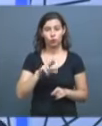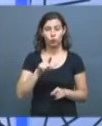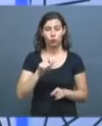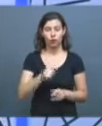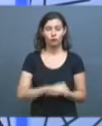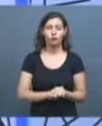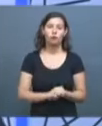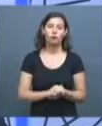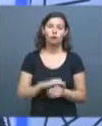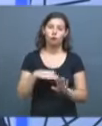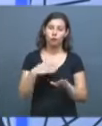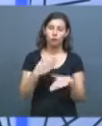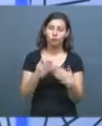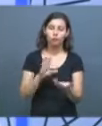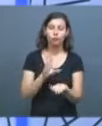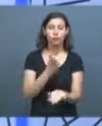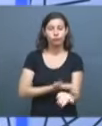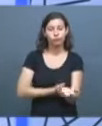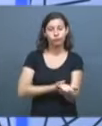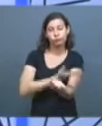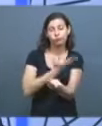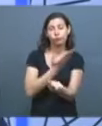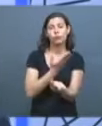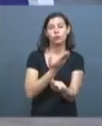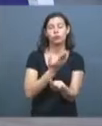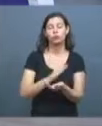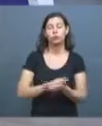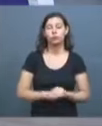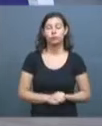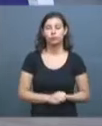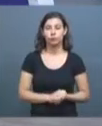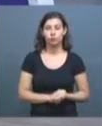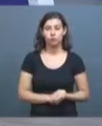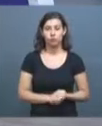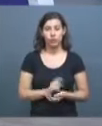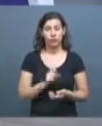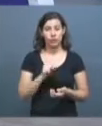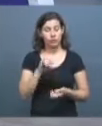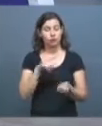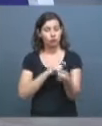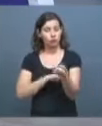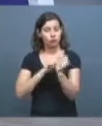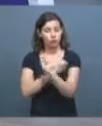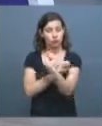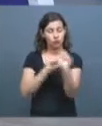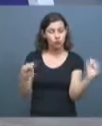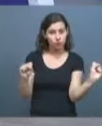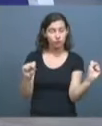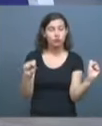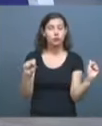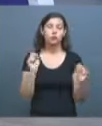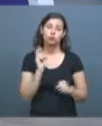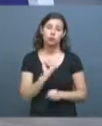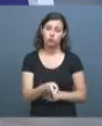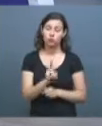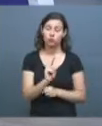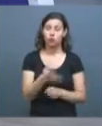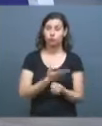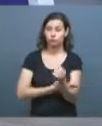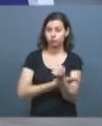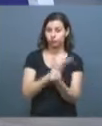familiares, estudos populacionais já mostraram isso. Ou seja, então, se você ficar estressado, você pode permanecer hipertenso